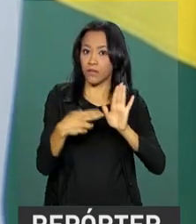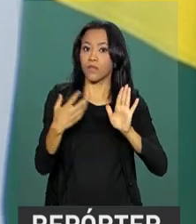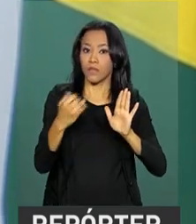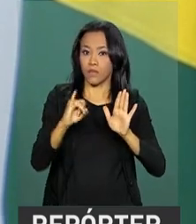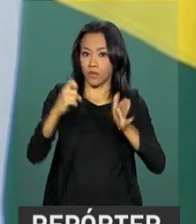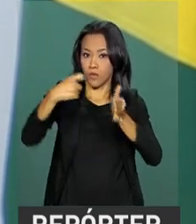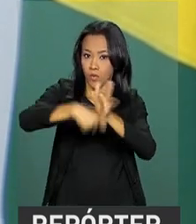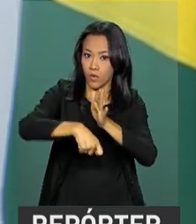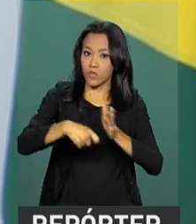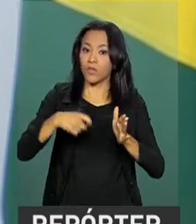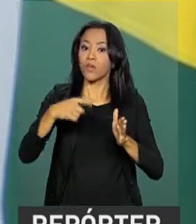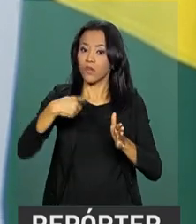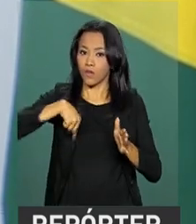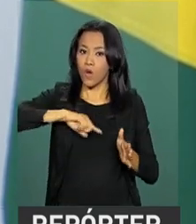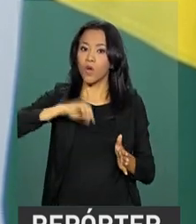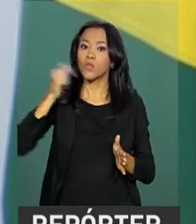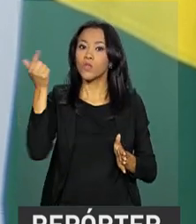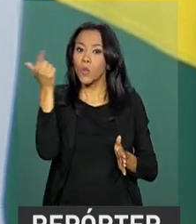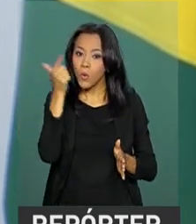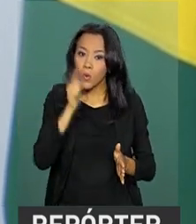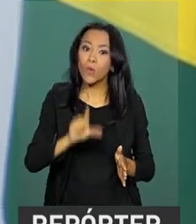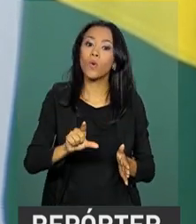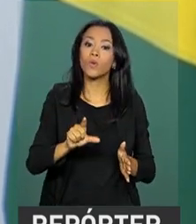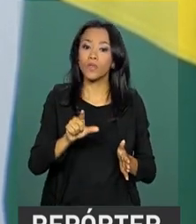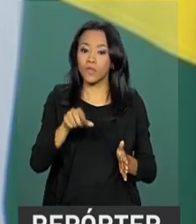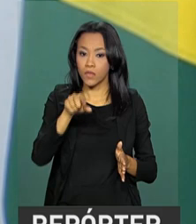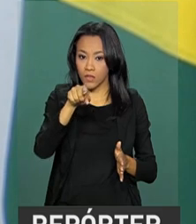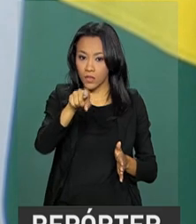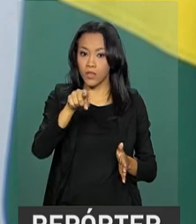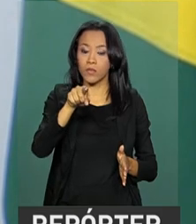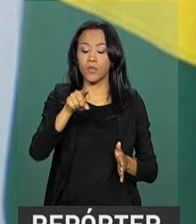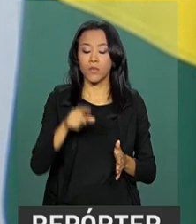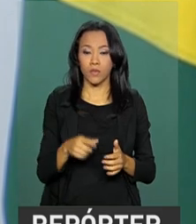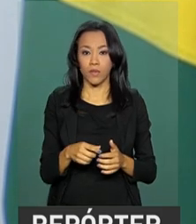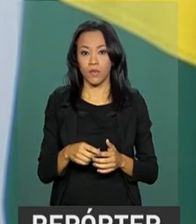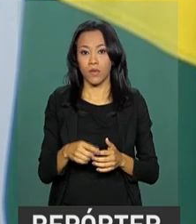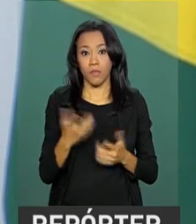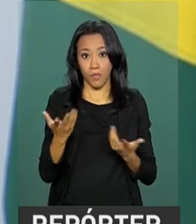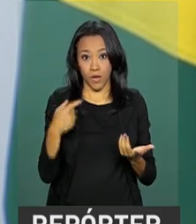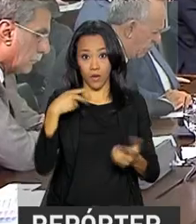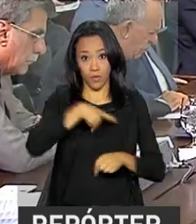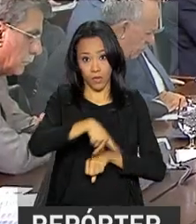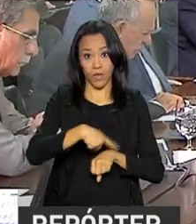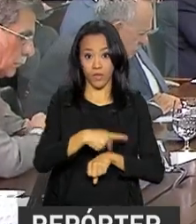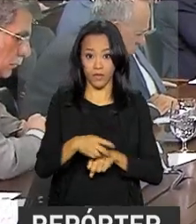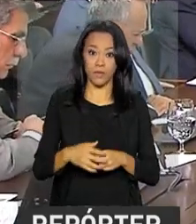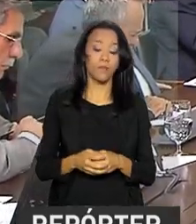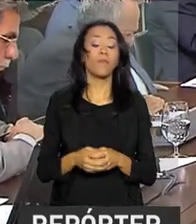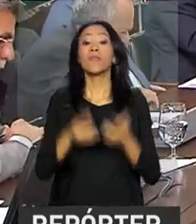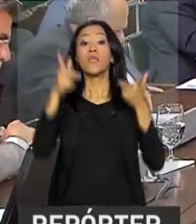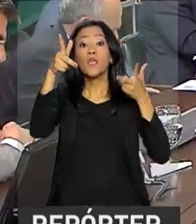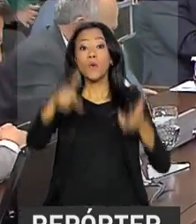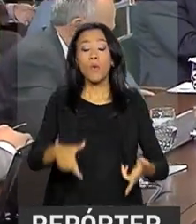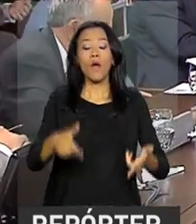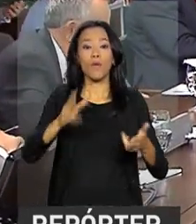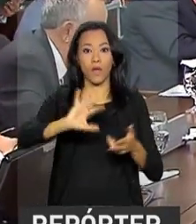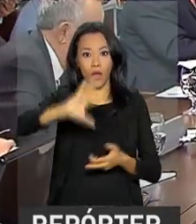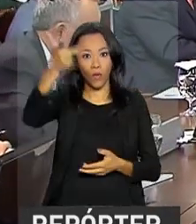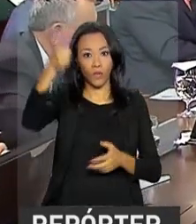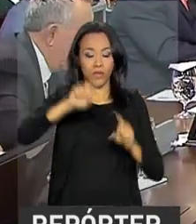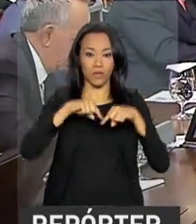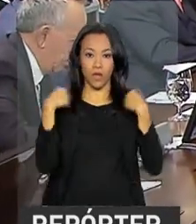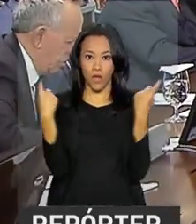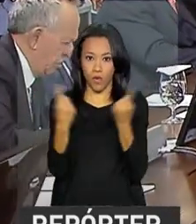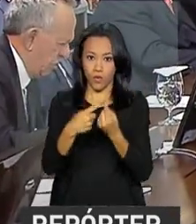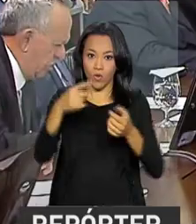praticamente fechar um ciclo de reformas importantes para o nosso país assim como aconteceu na reunião com os